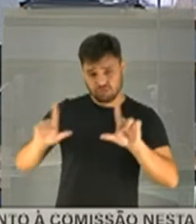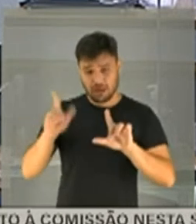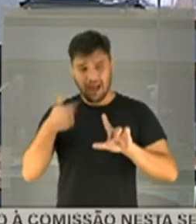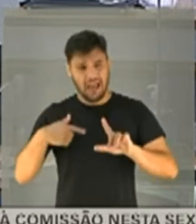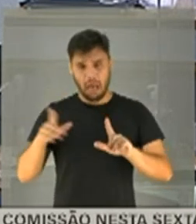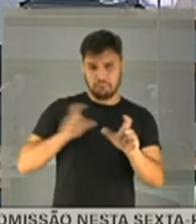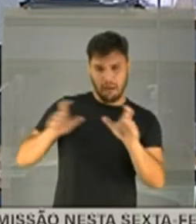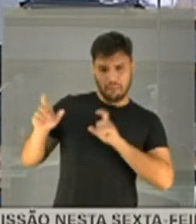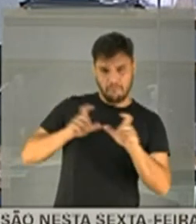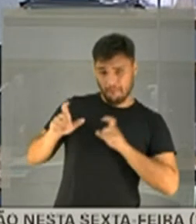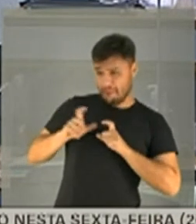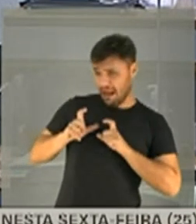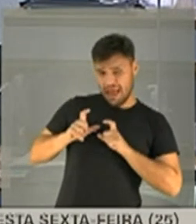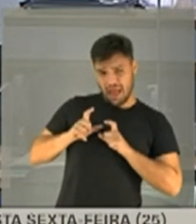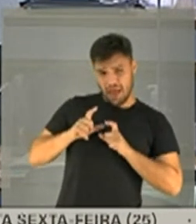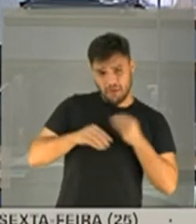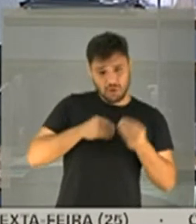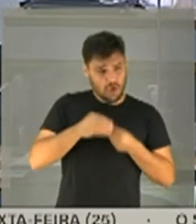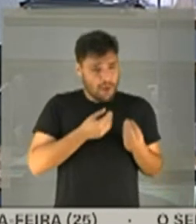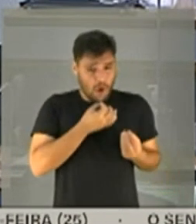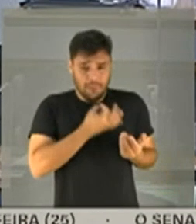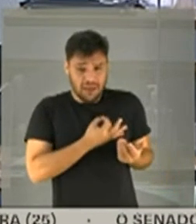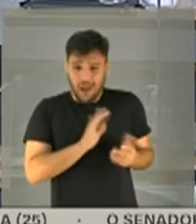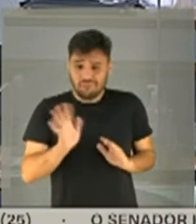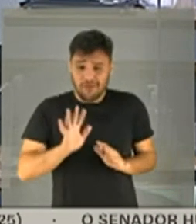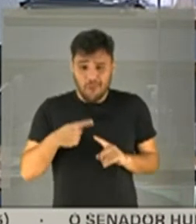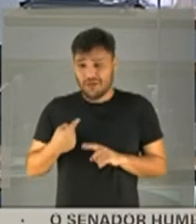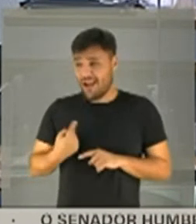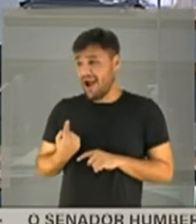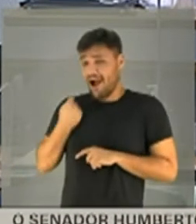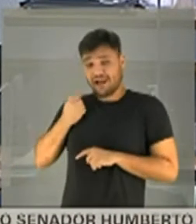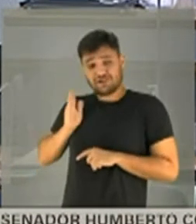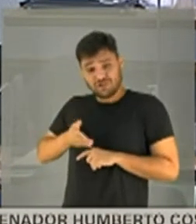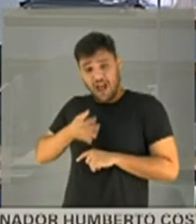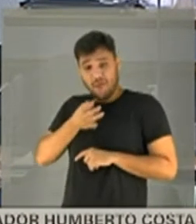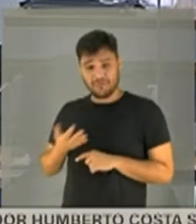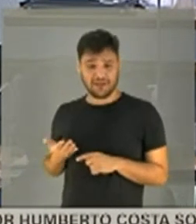sofri com a posição que eu estou trazendo aqui, porque eu já trazia essa posição antes de sofrer os ataques.